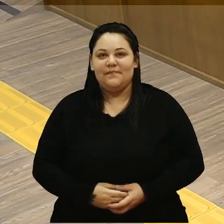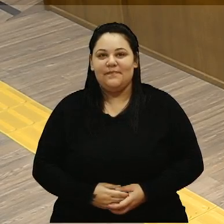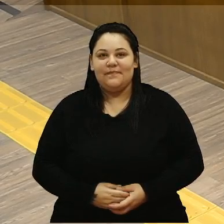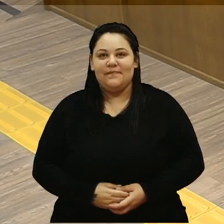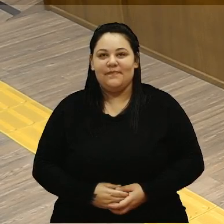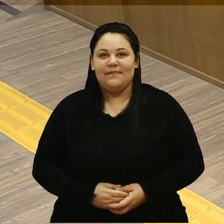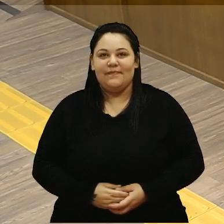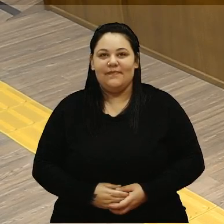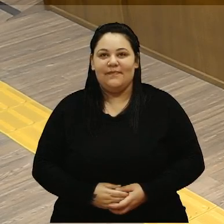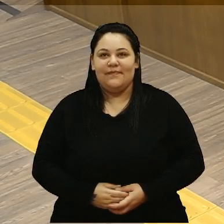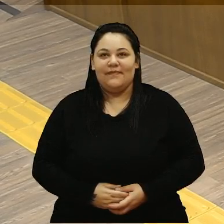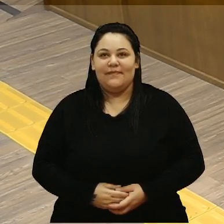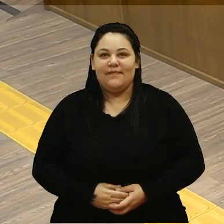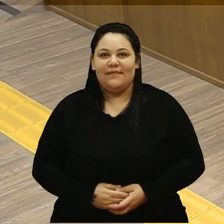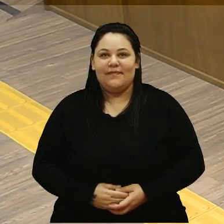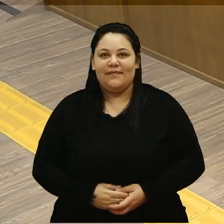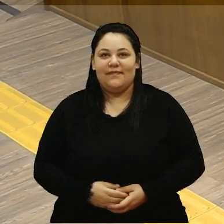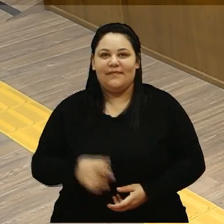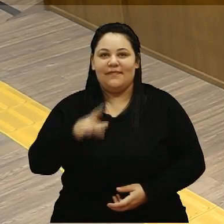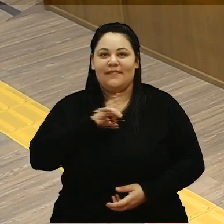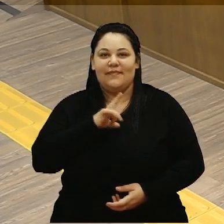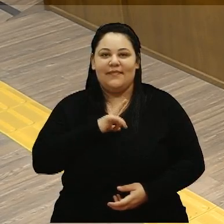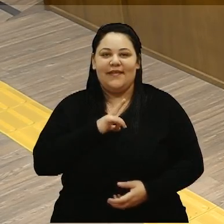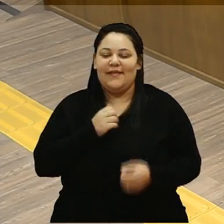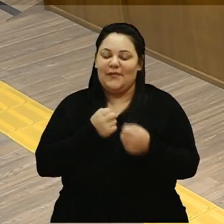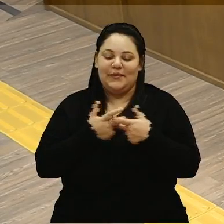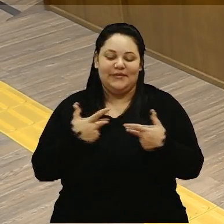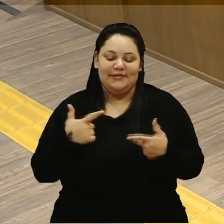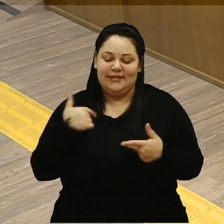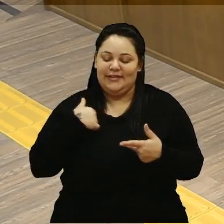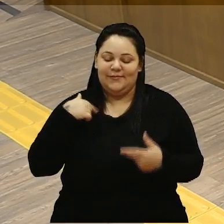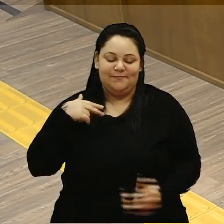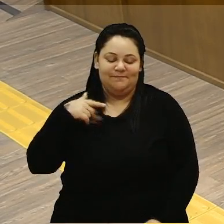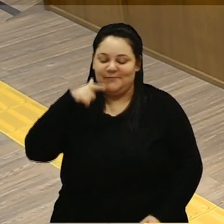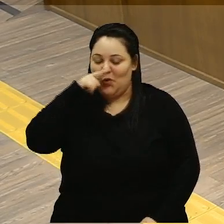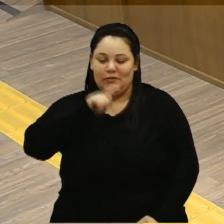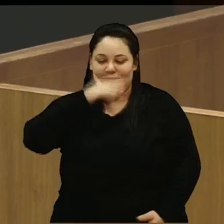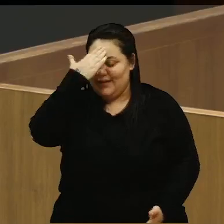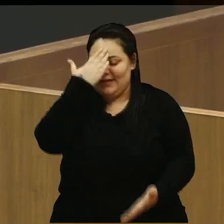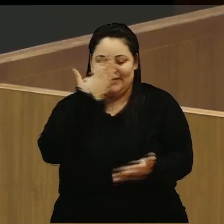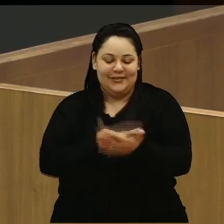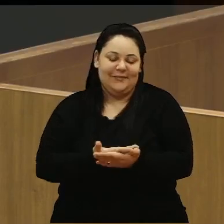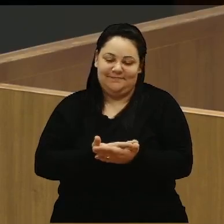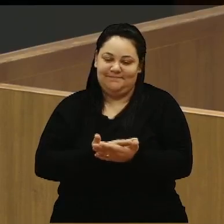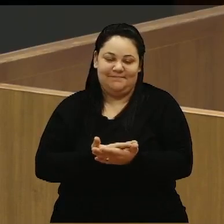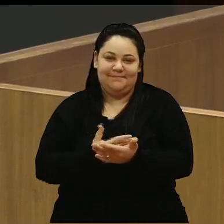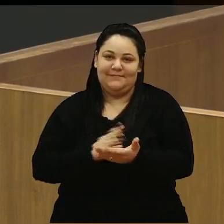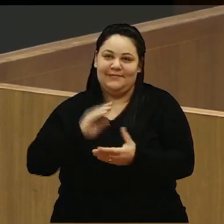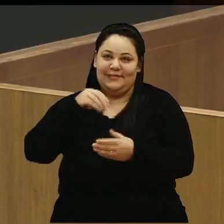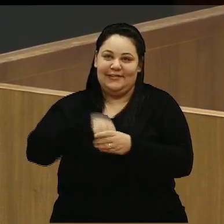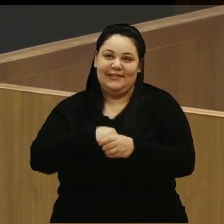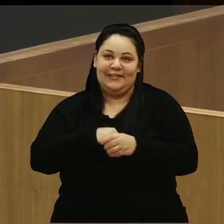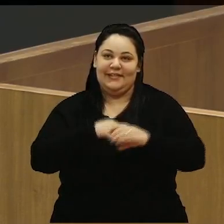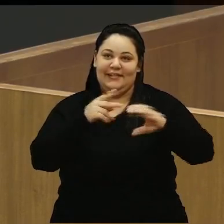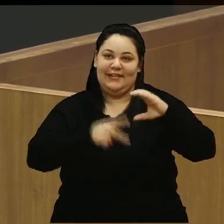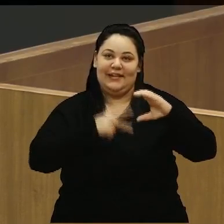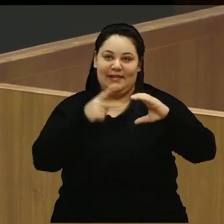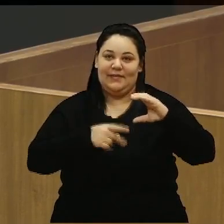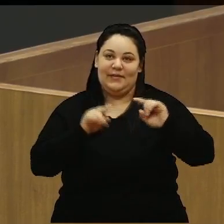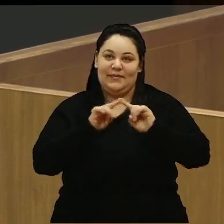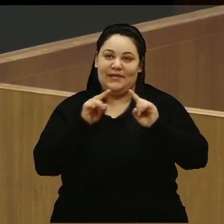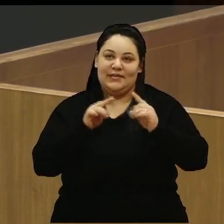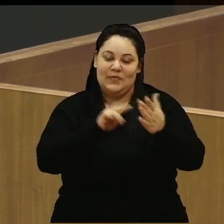tem coisas, e é inacreditável que dentro dessa casa, eu sempre digo para as pessoas, mas cada vez tem ficado mais nítido para mim.